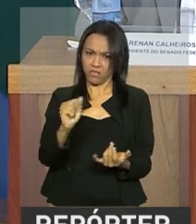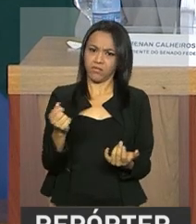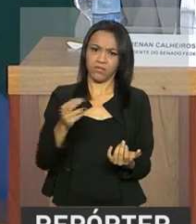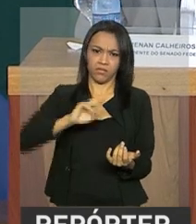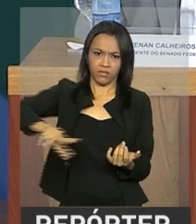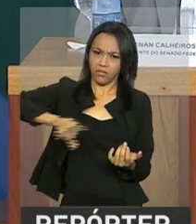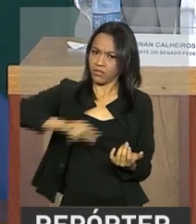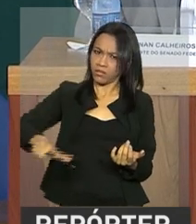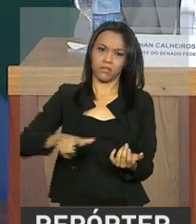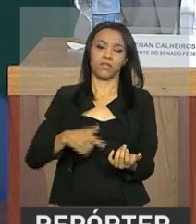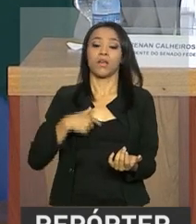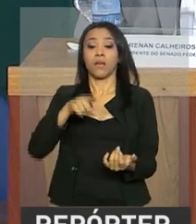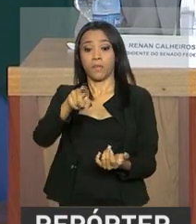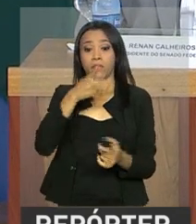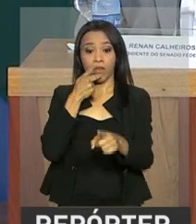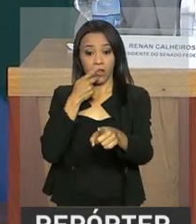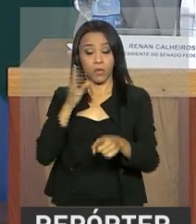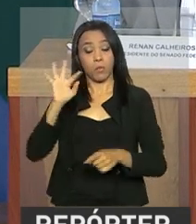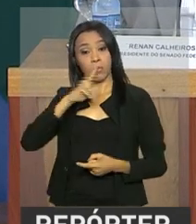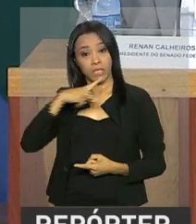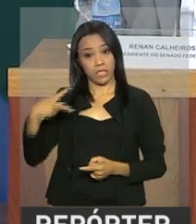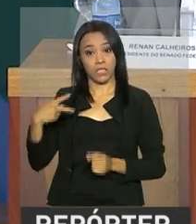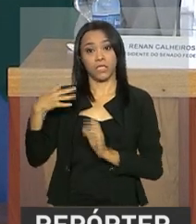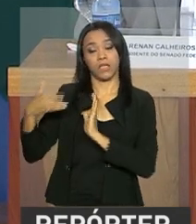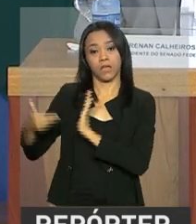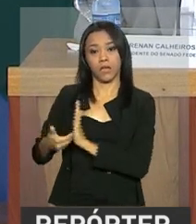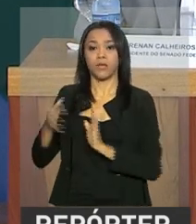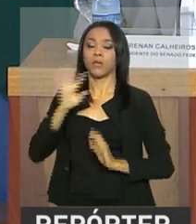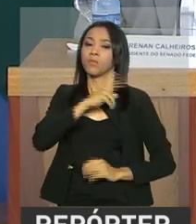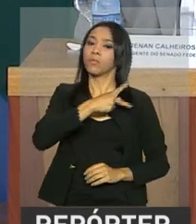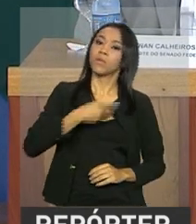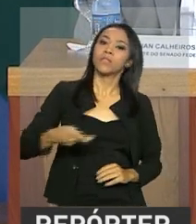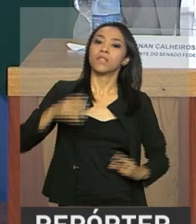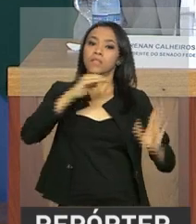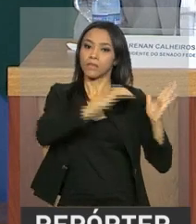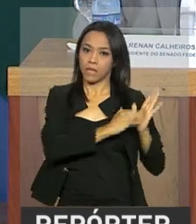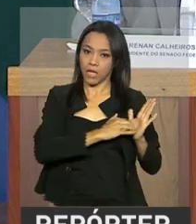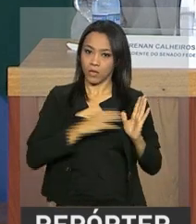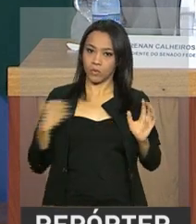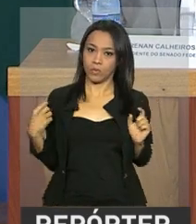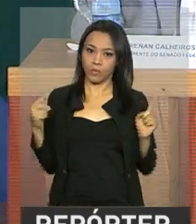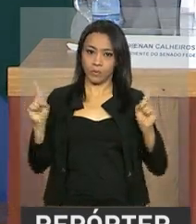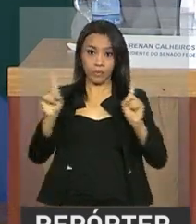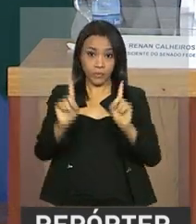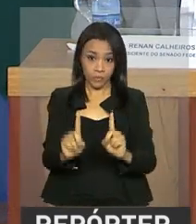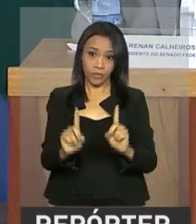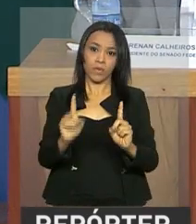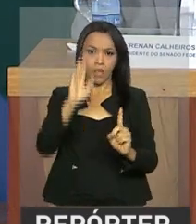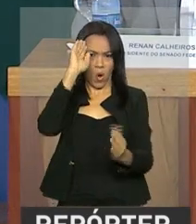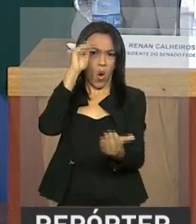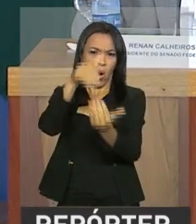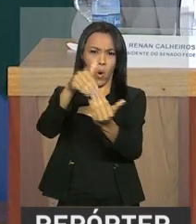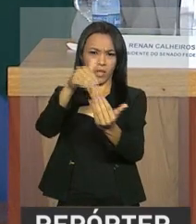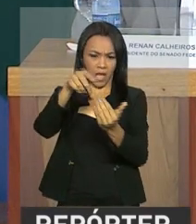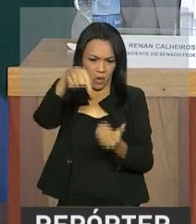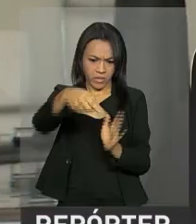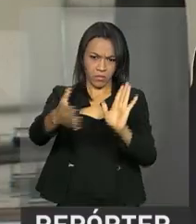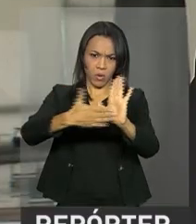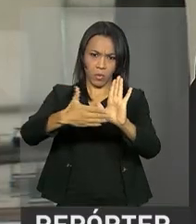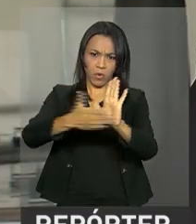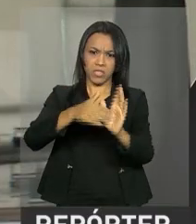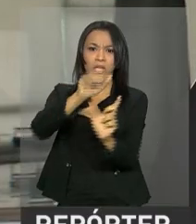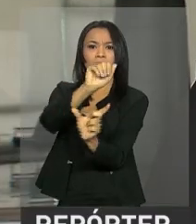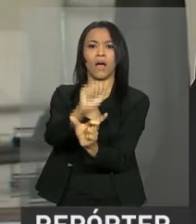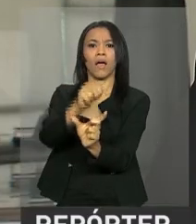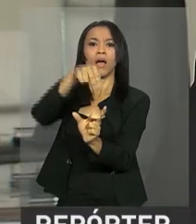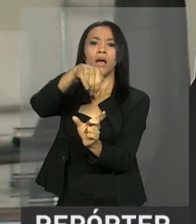menos patrocinado pelo presidente da Câmara e patrocinado pelo presidente do Senado, levar adiante essa proposta.